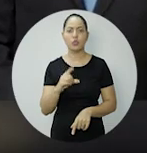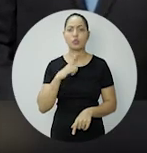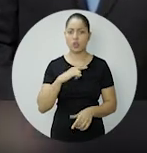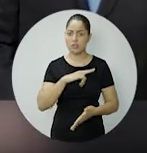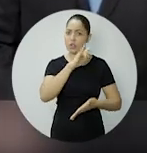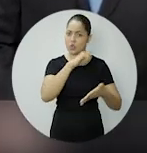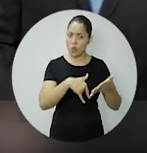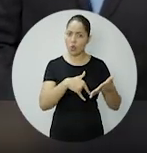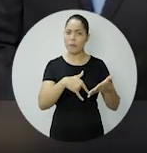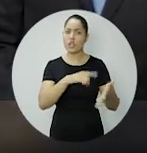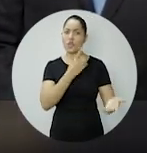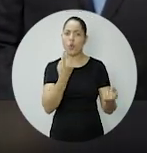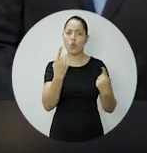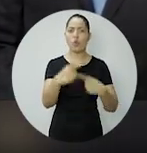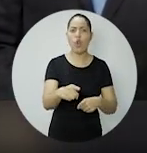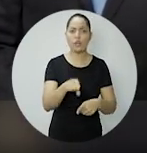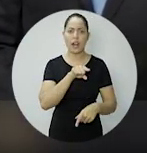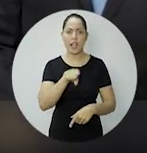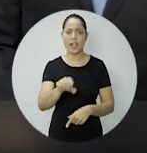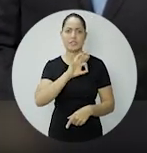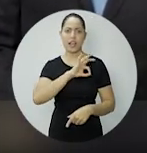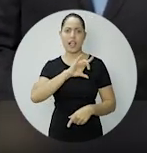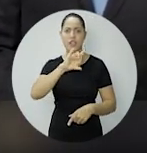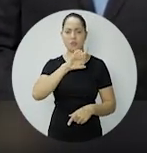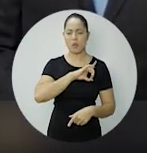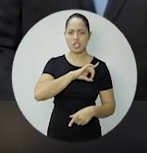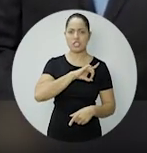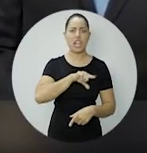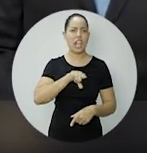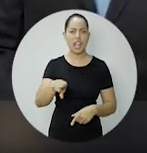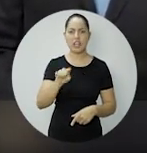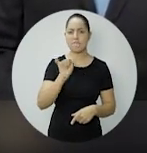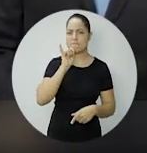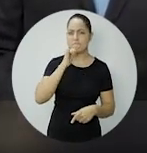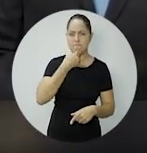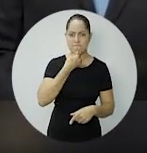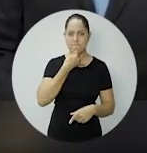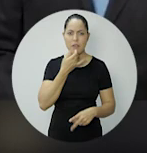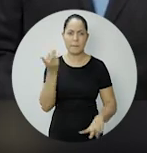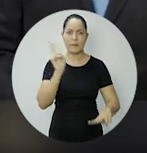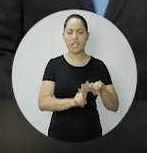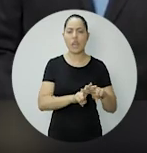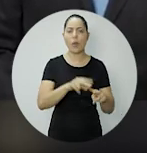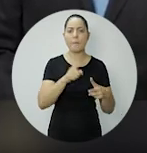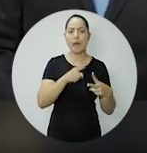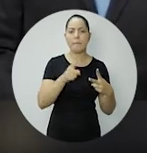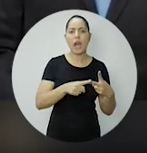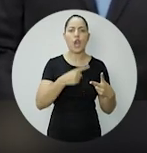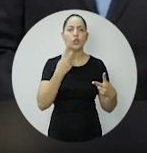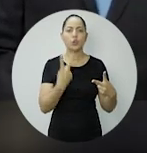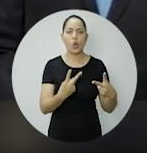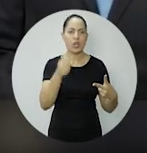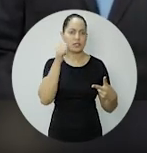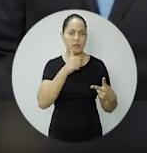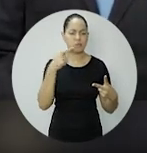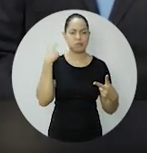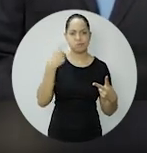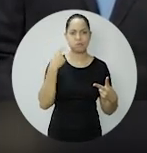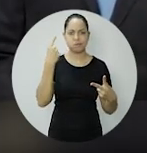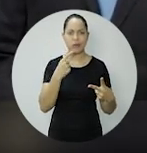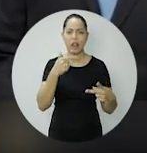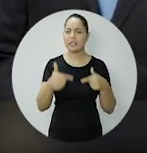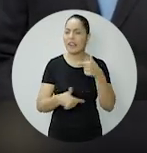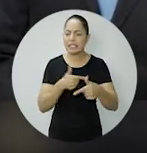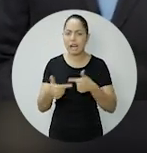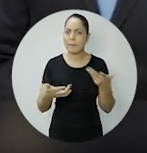abuso de autoridade contra o delegado de polícia que, de forma infeliz, prendeu 2 advogadas no exercício da sua profissão.